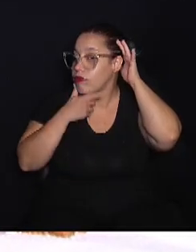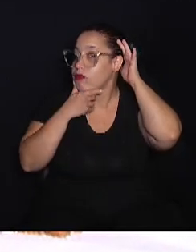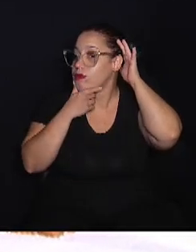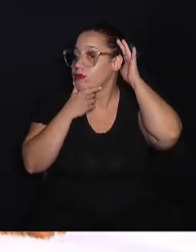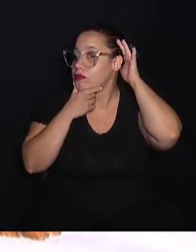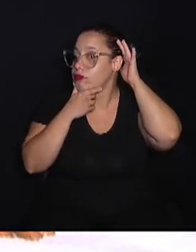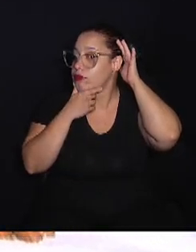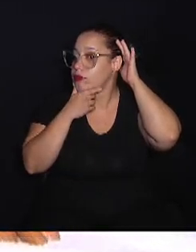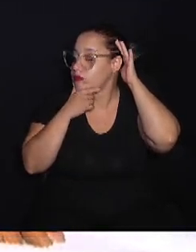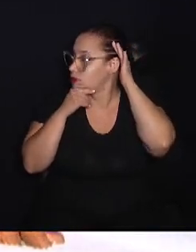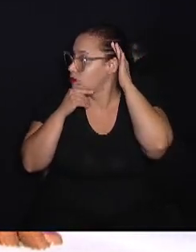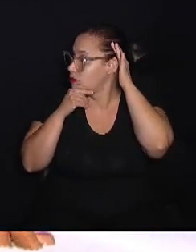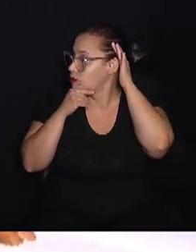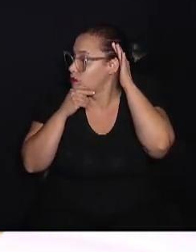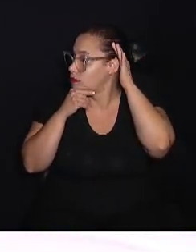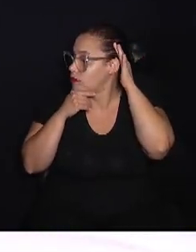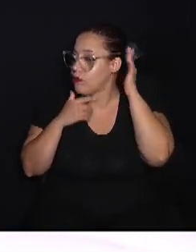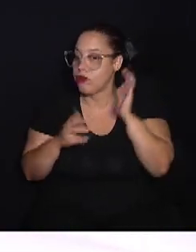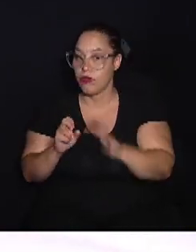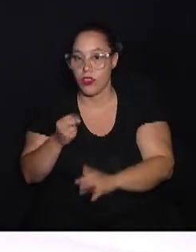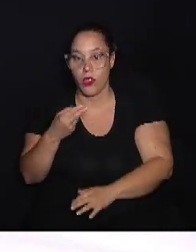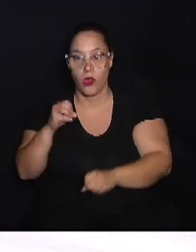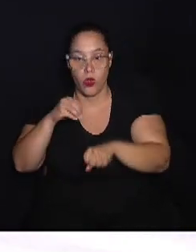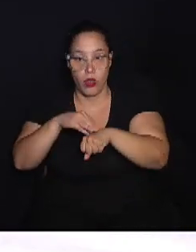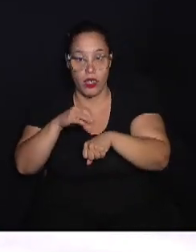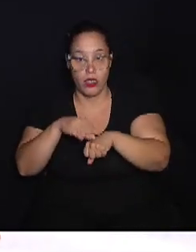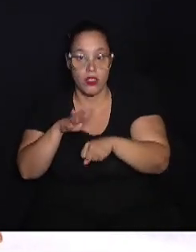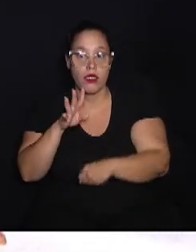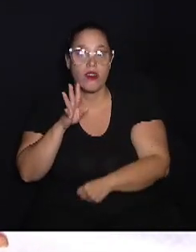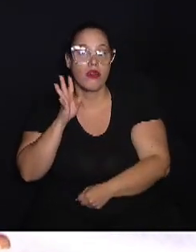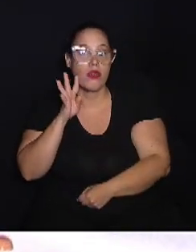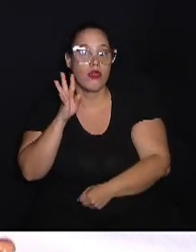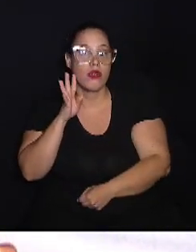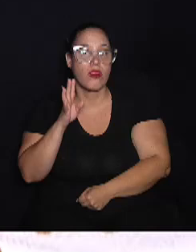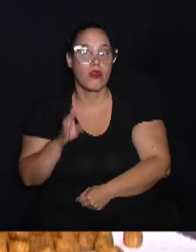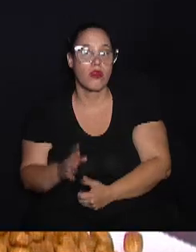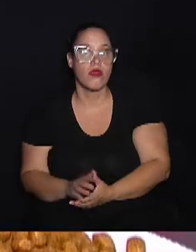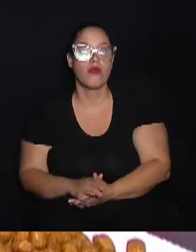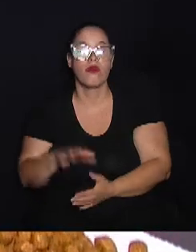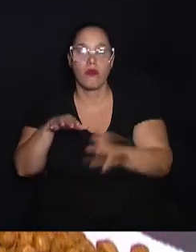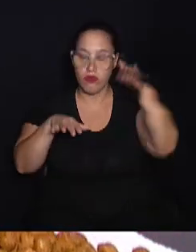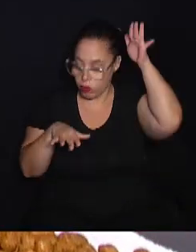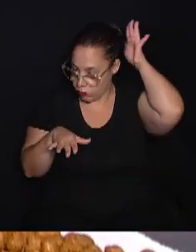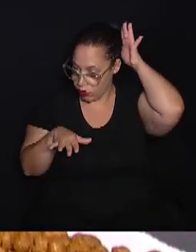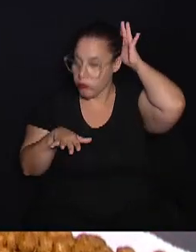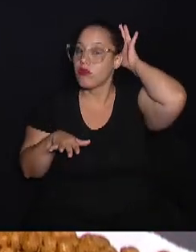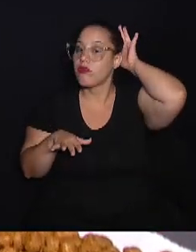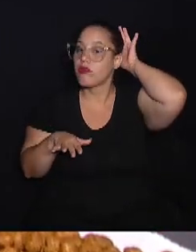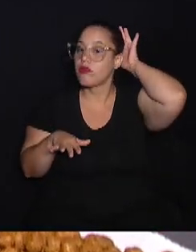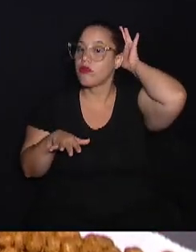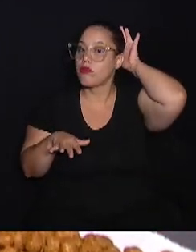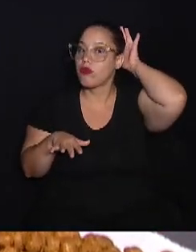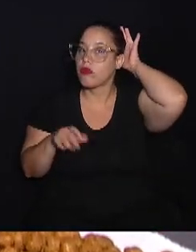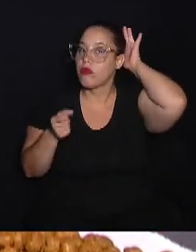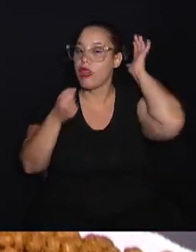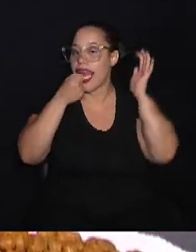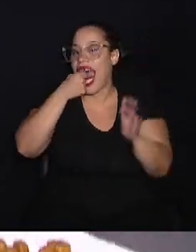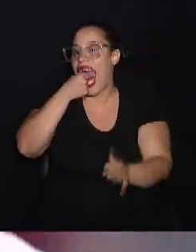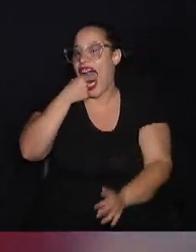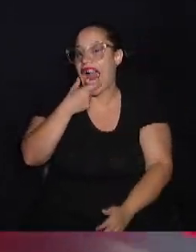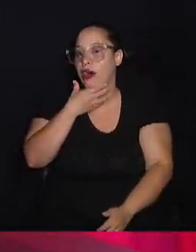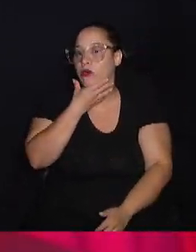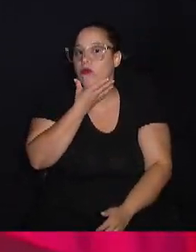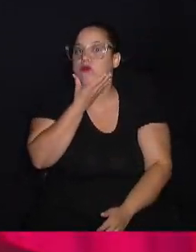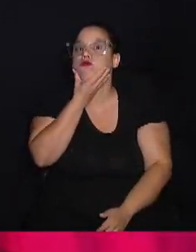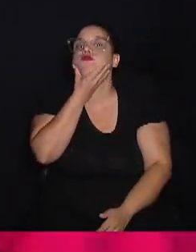retinha certo outra dica legal é você posicionar a cabecinha colocar lá na